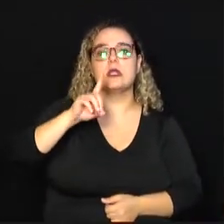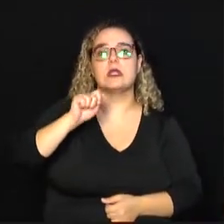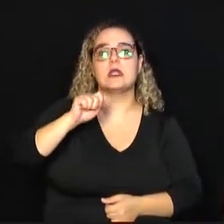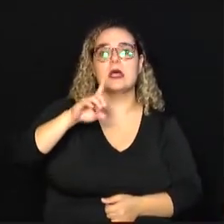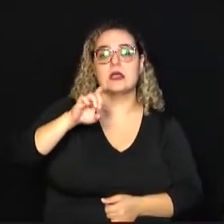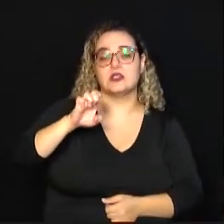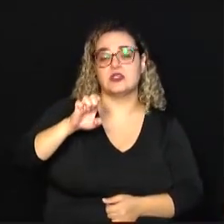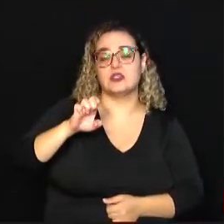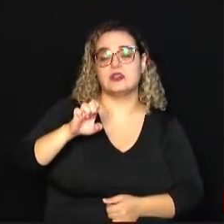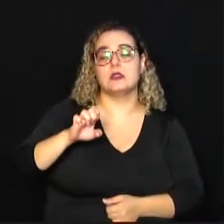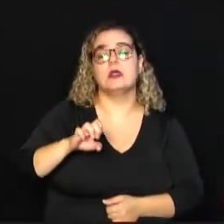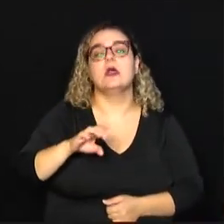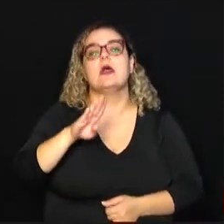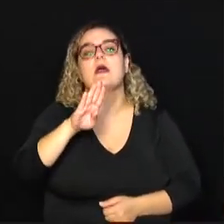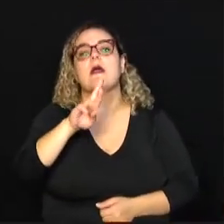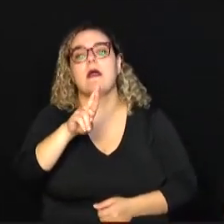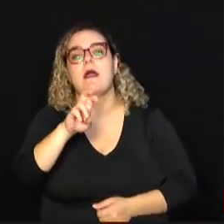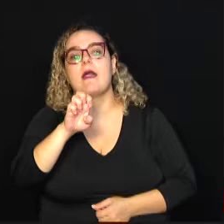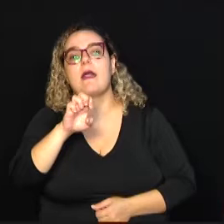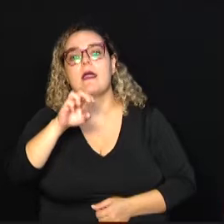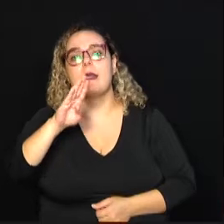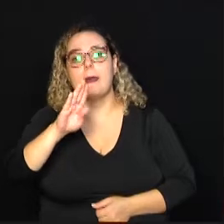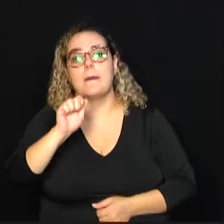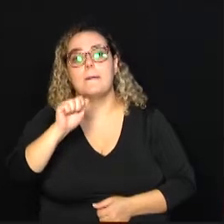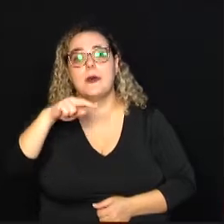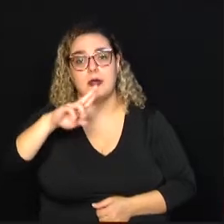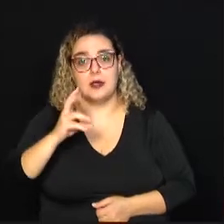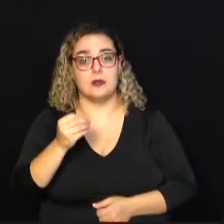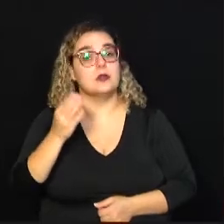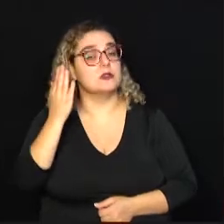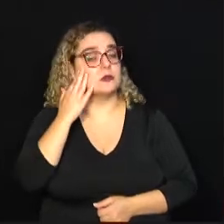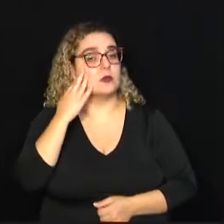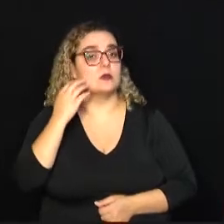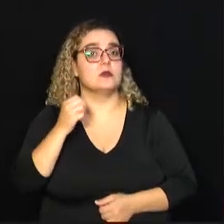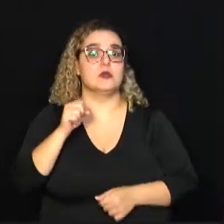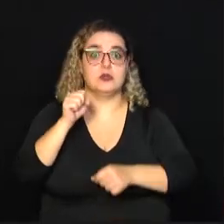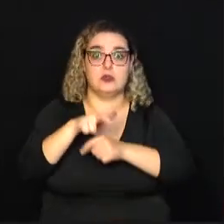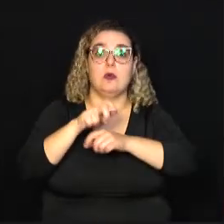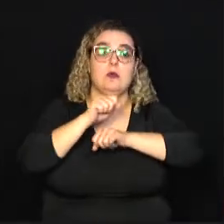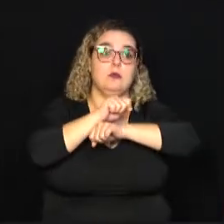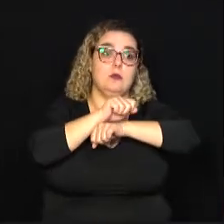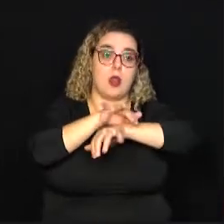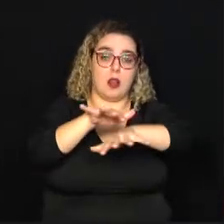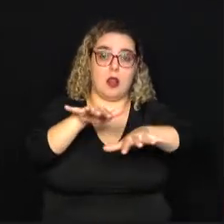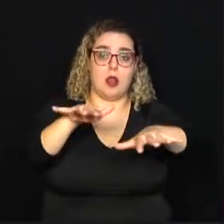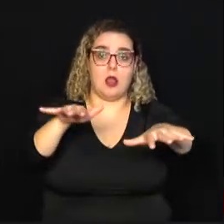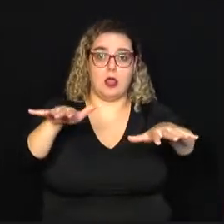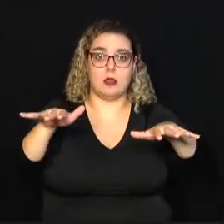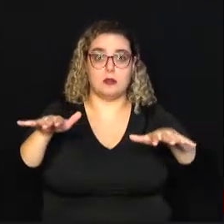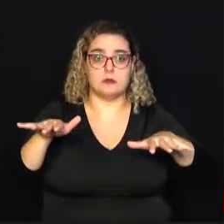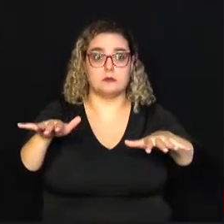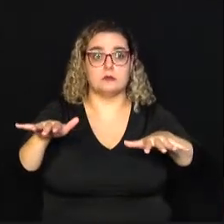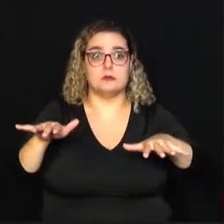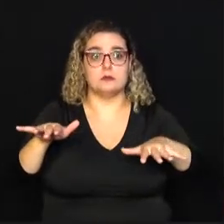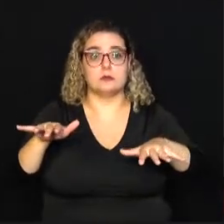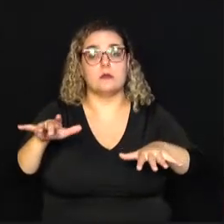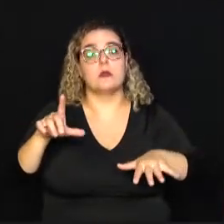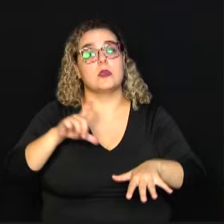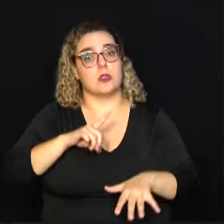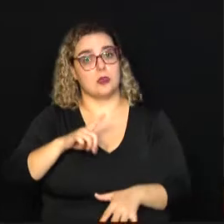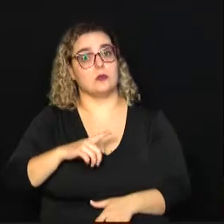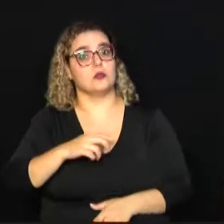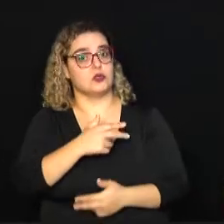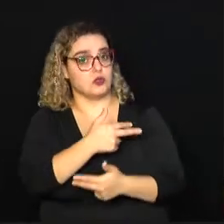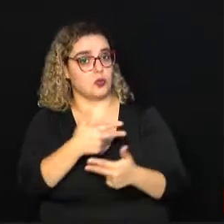absolutamente imoral, porque a gente já sabe que o vírus se disseminando, nós necessariamente vamos ter um percentual não desprezível de casos graves